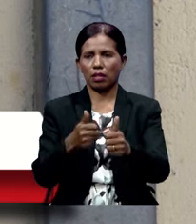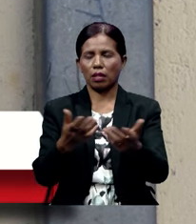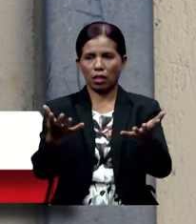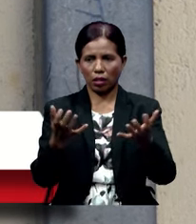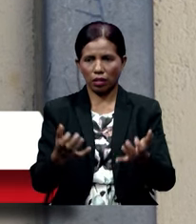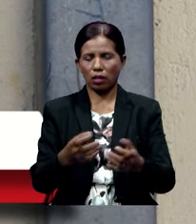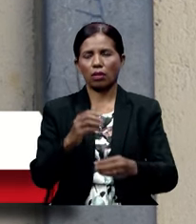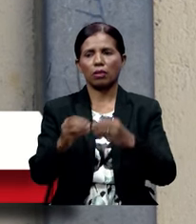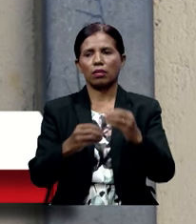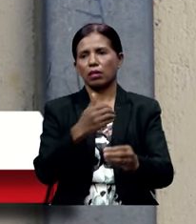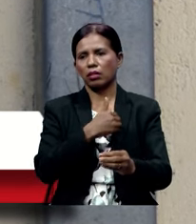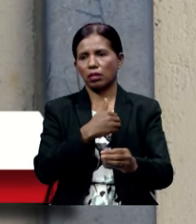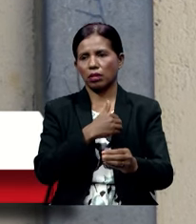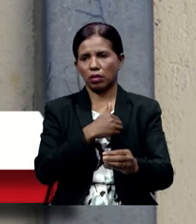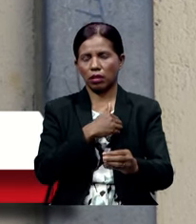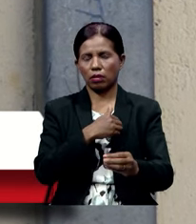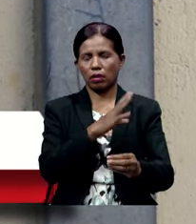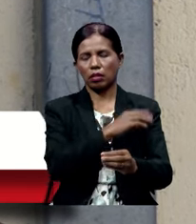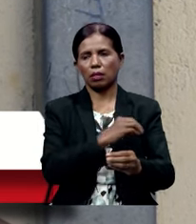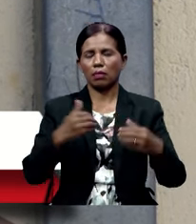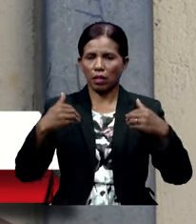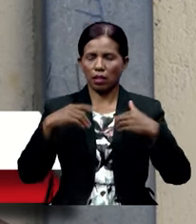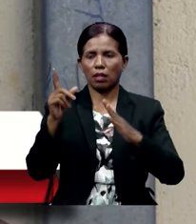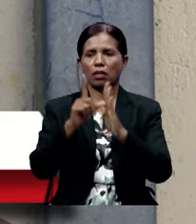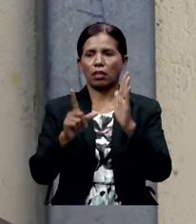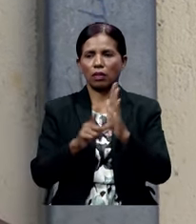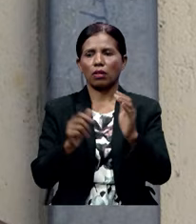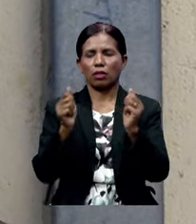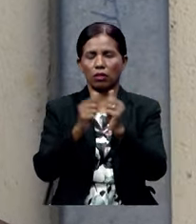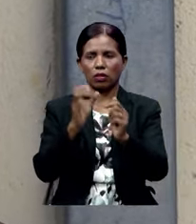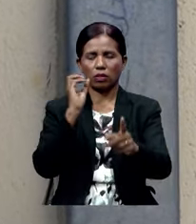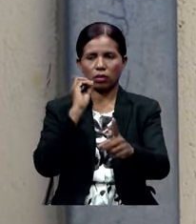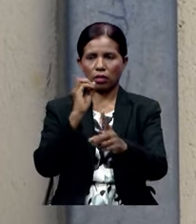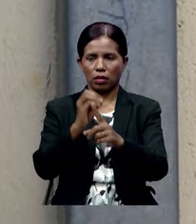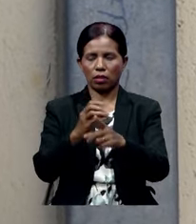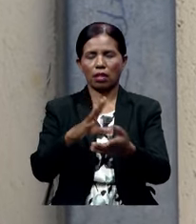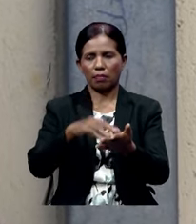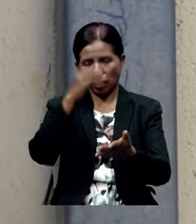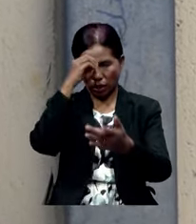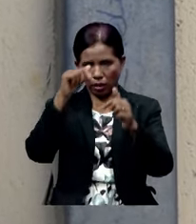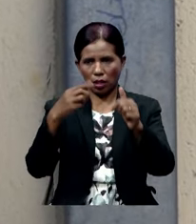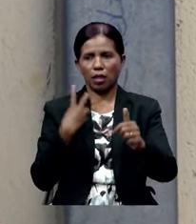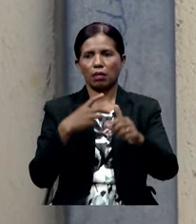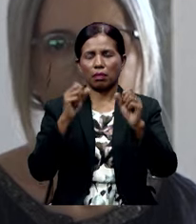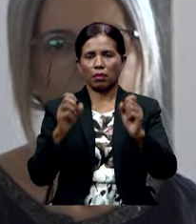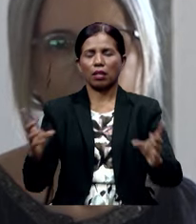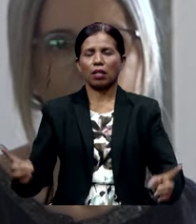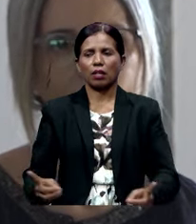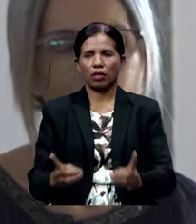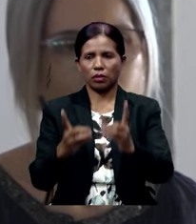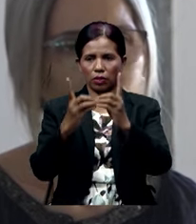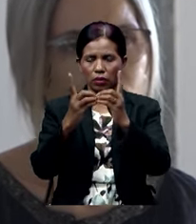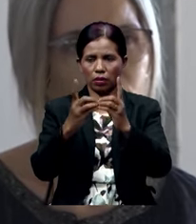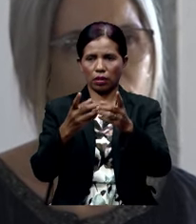kela signifika si dau ki uniformaliza sa ungida mai be ho objetivo kursu ida ne ami bele hasoru malu